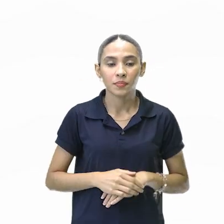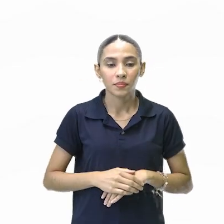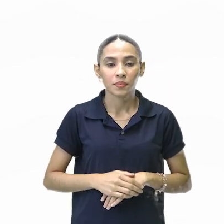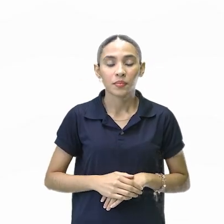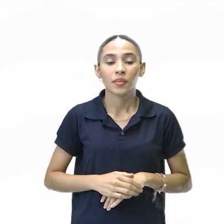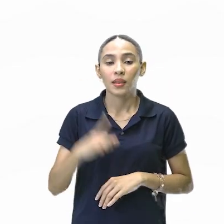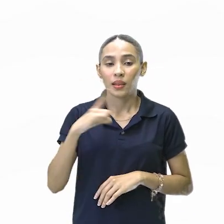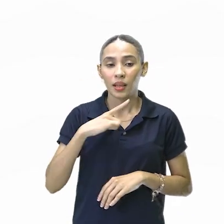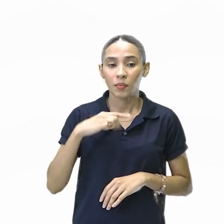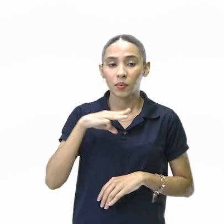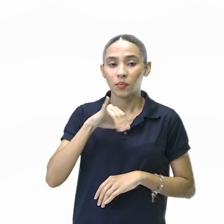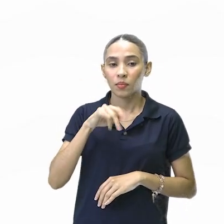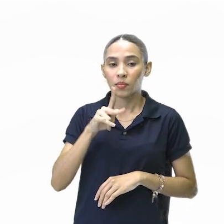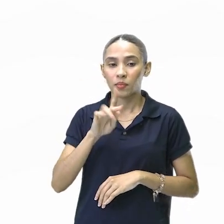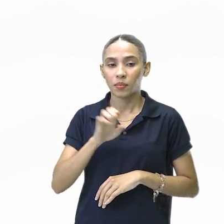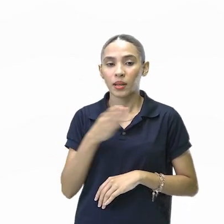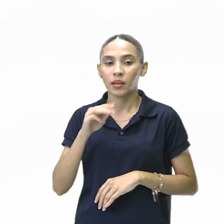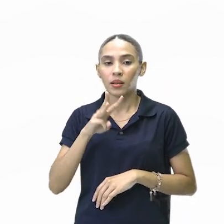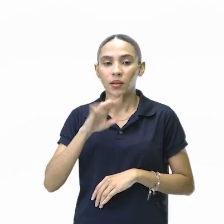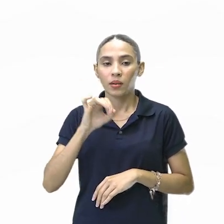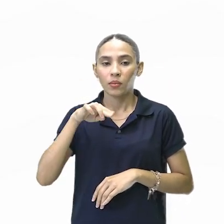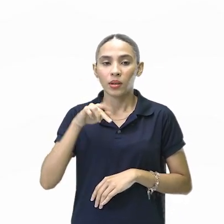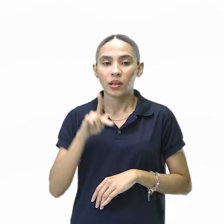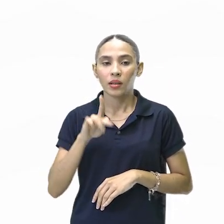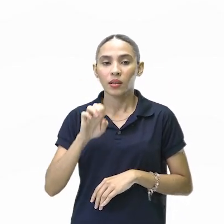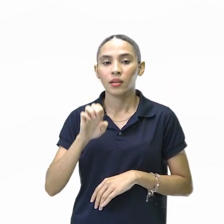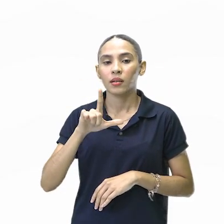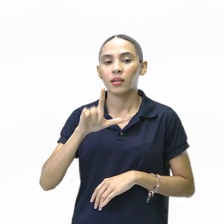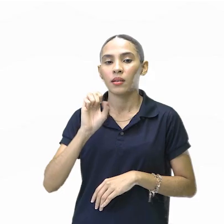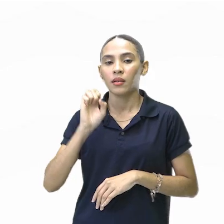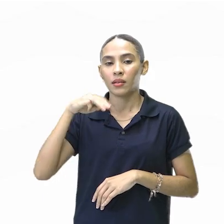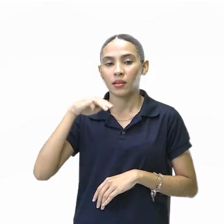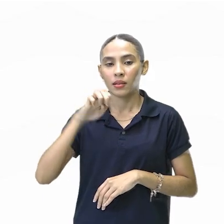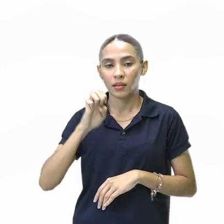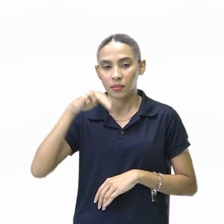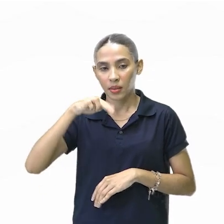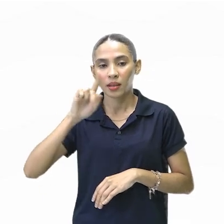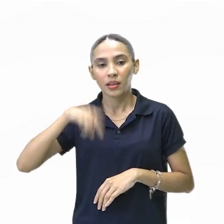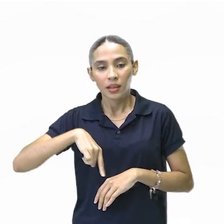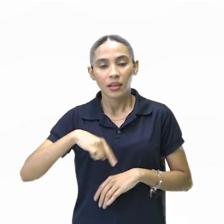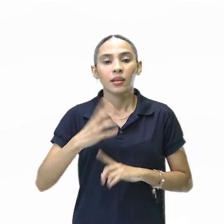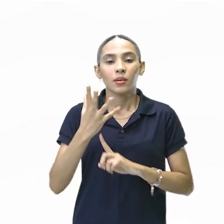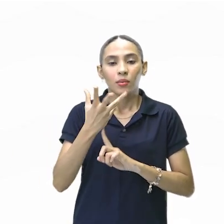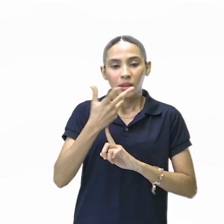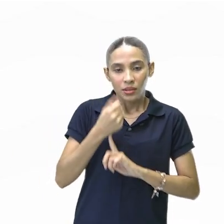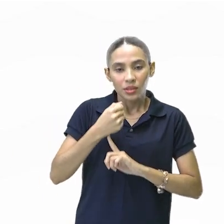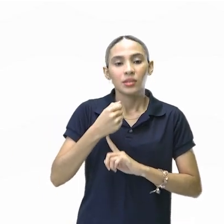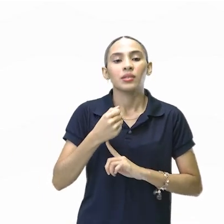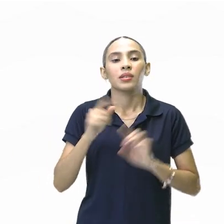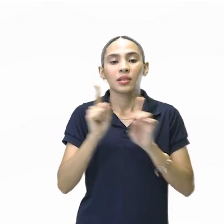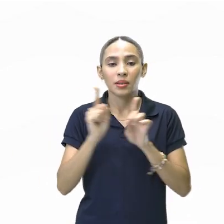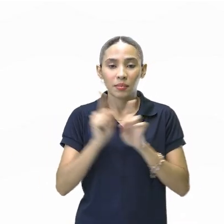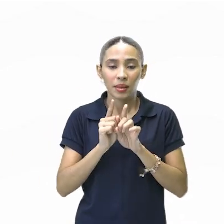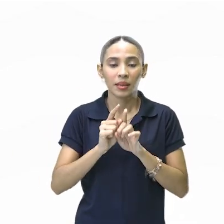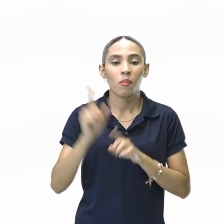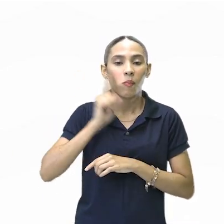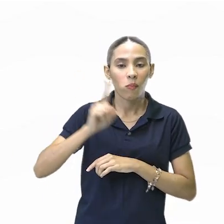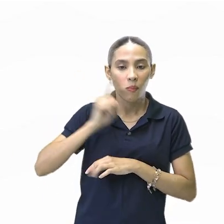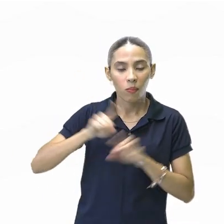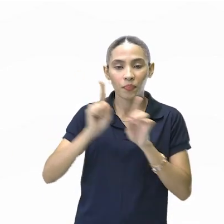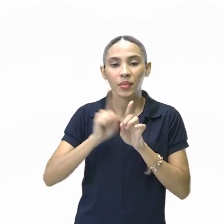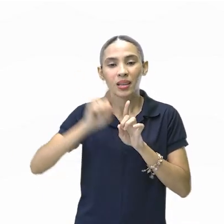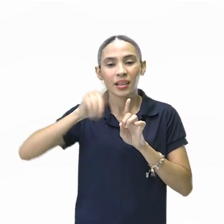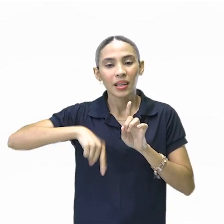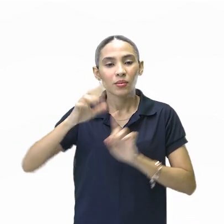Nós temos o Mike Wickman, que é um artista digital, design gráfico e animador americano, e é um